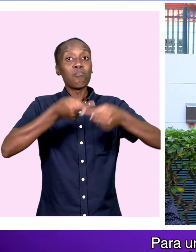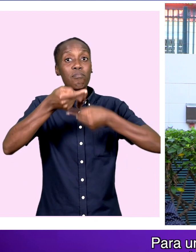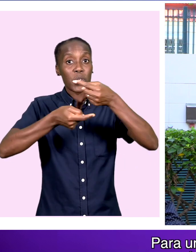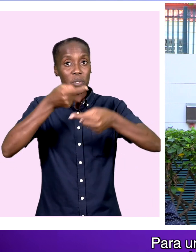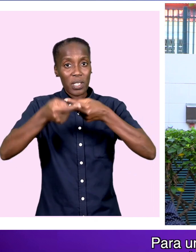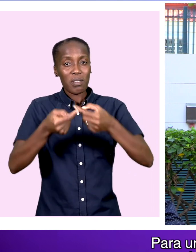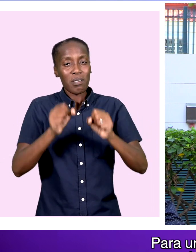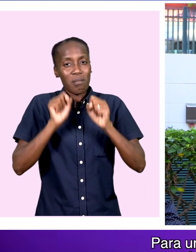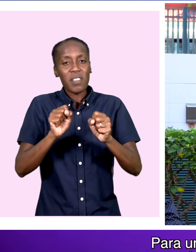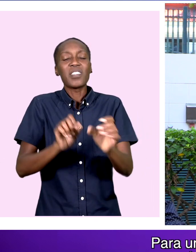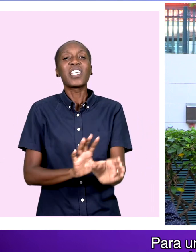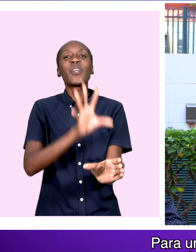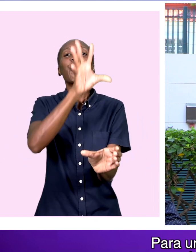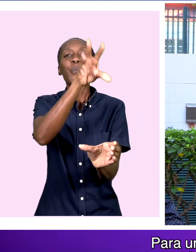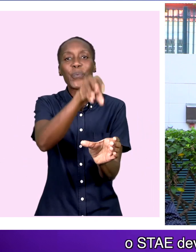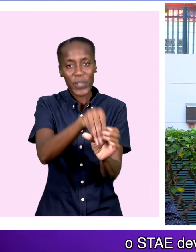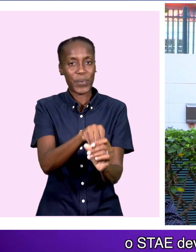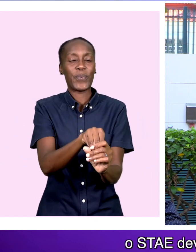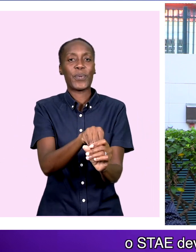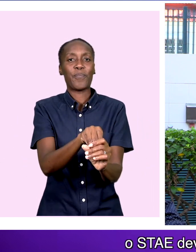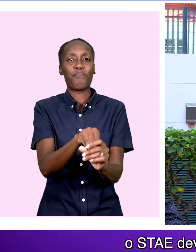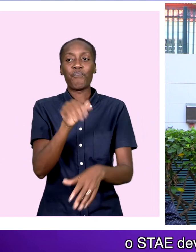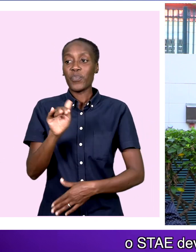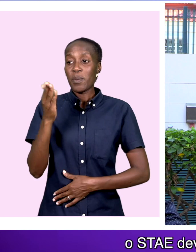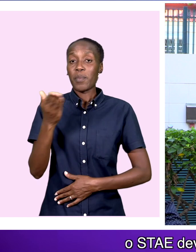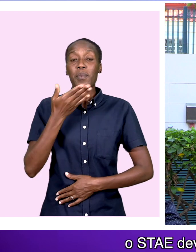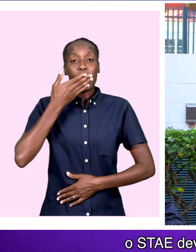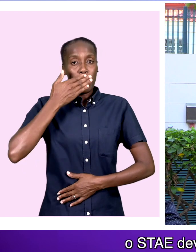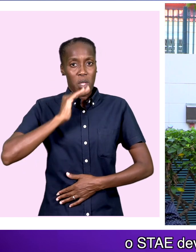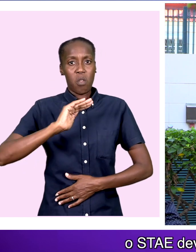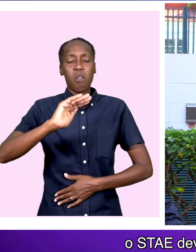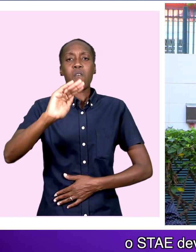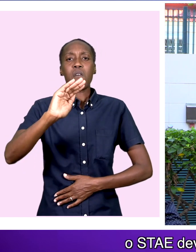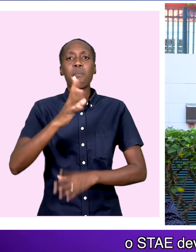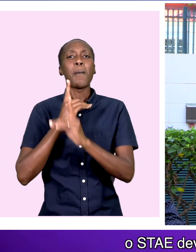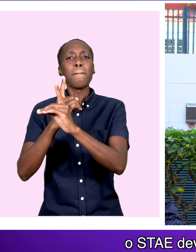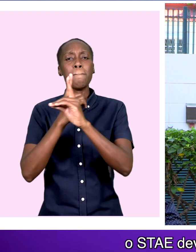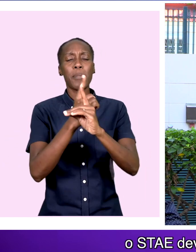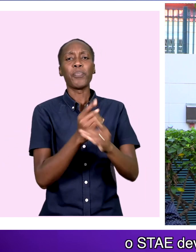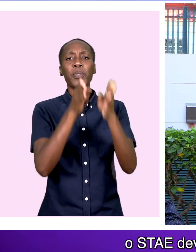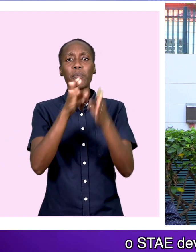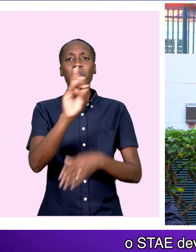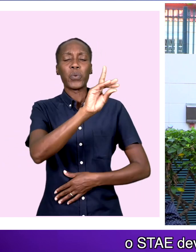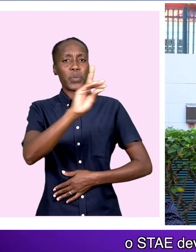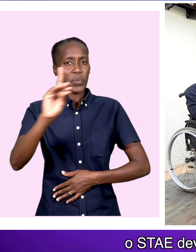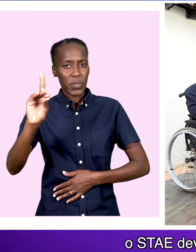e participação das pessoas com deficiência, o STAI deve procurar maneiras de reposicionar os postos de